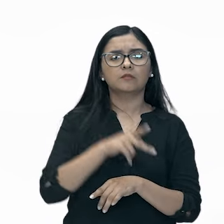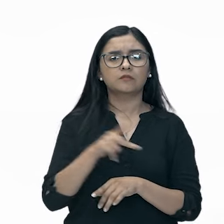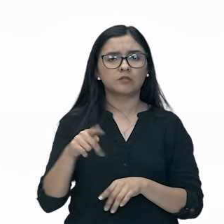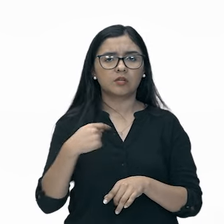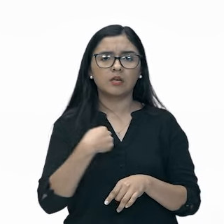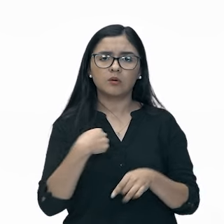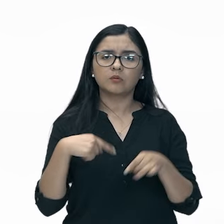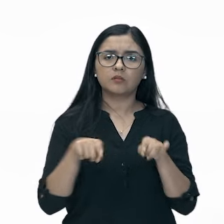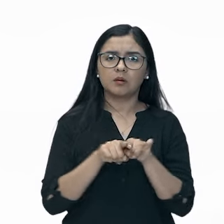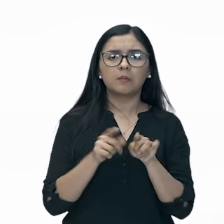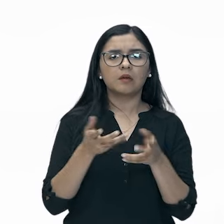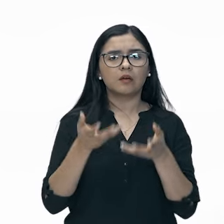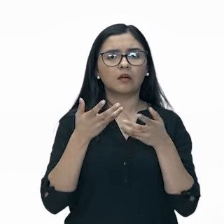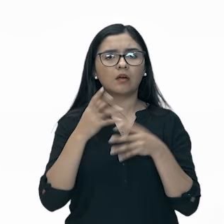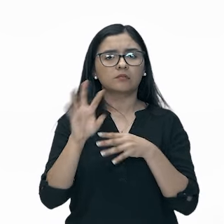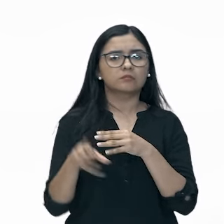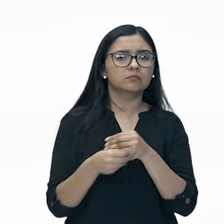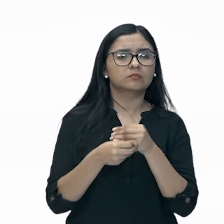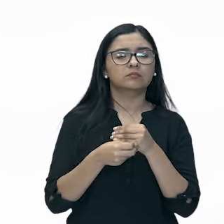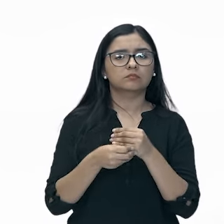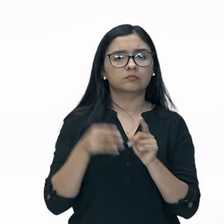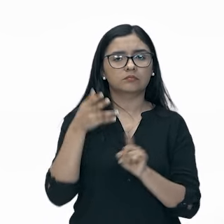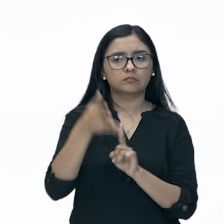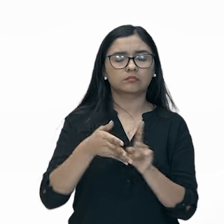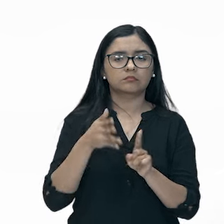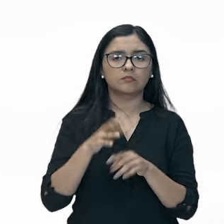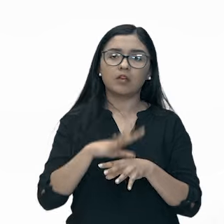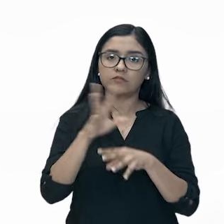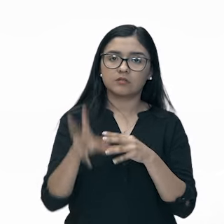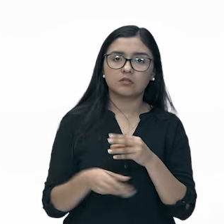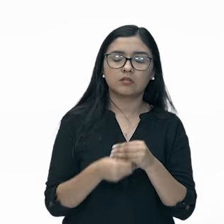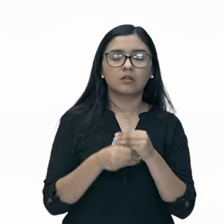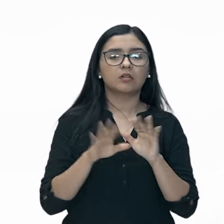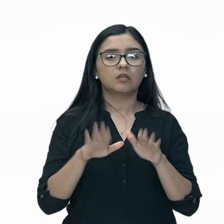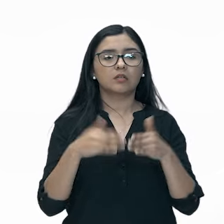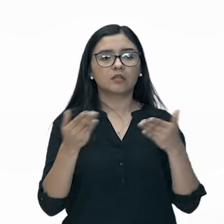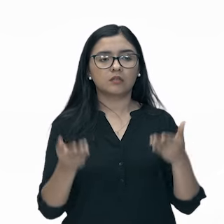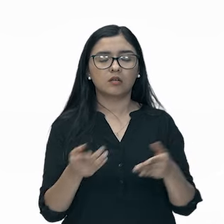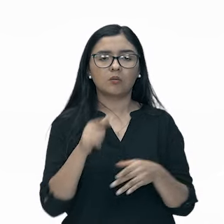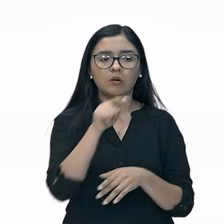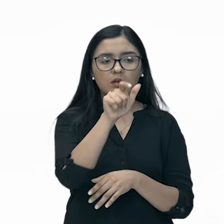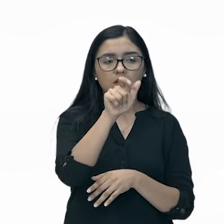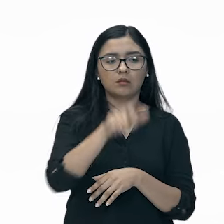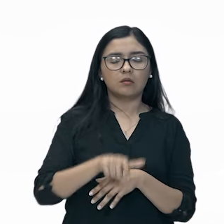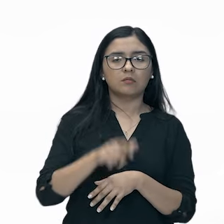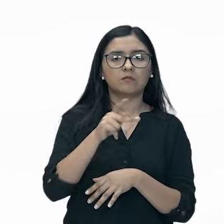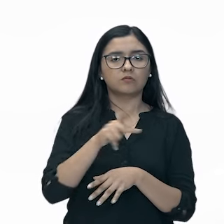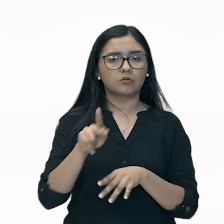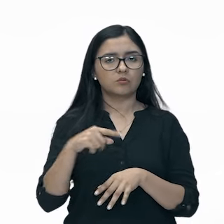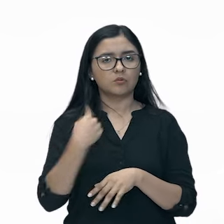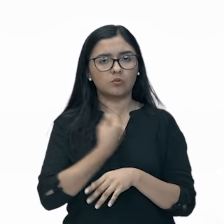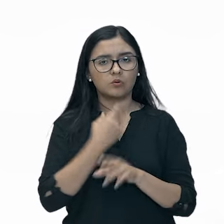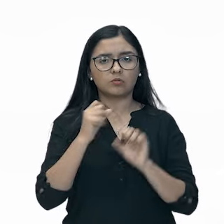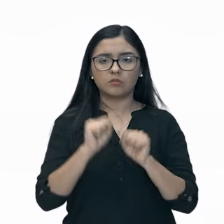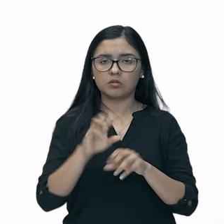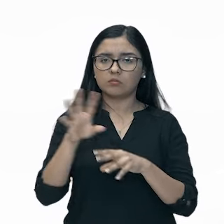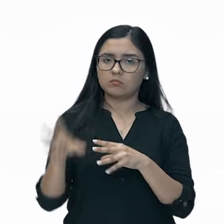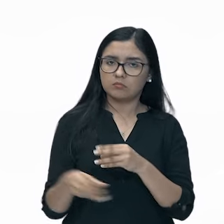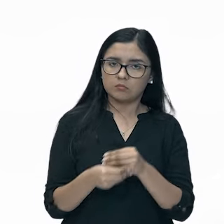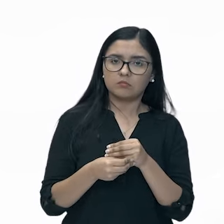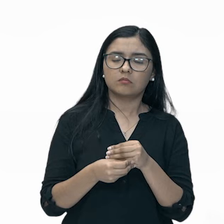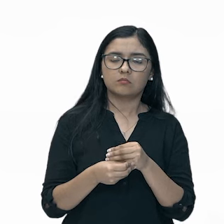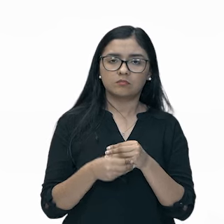também quero falar e aí você acrescenta né olha levando em consideração a fala da professora a gente pode acrescentar ou Eu Posso